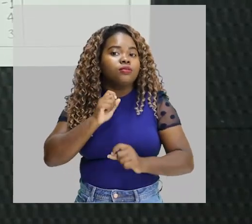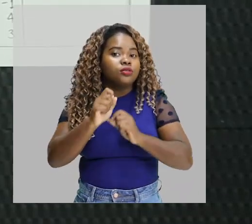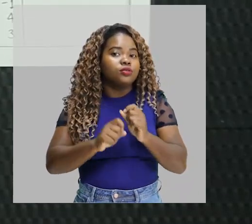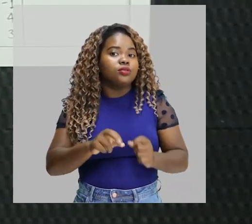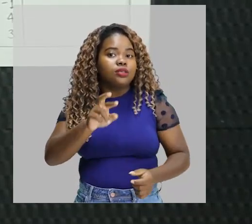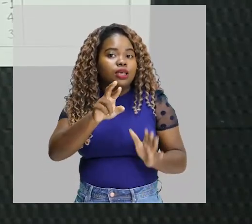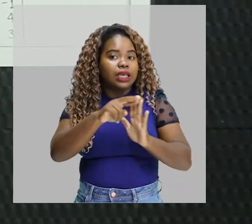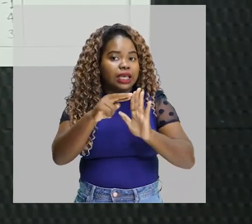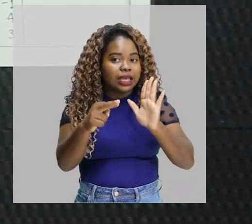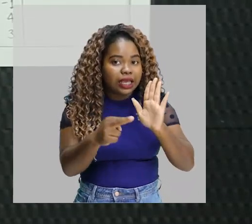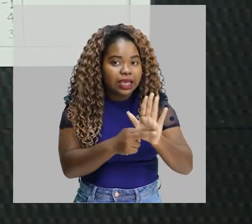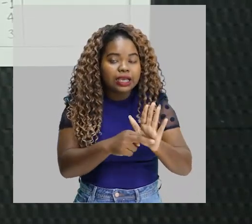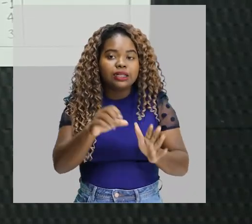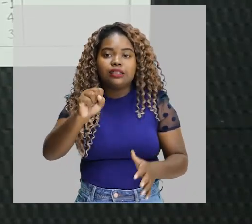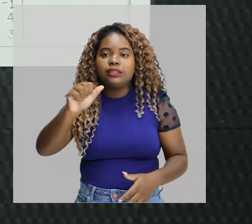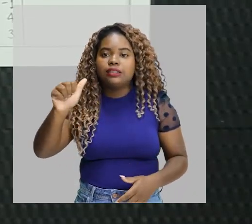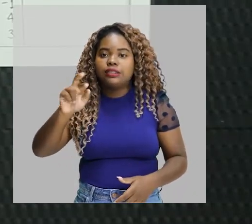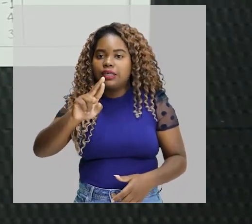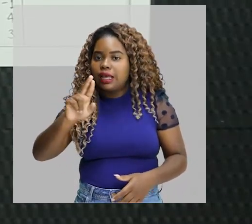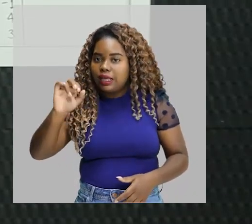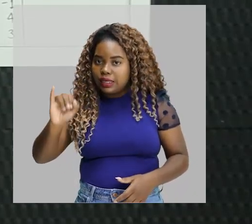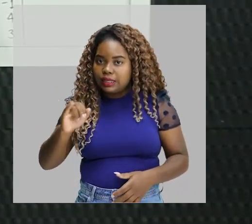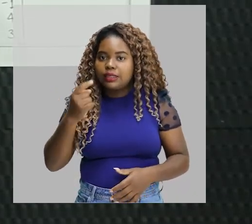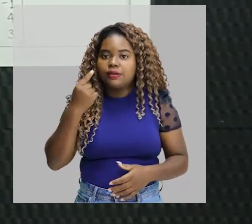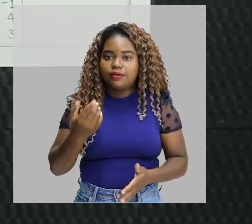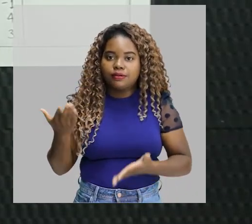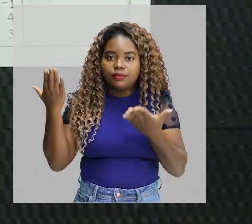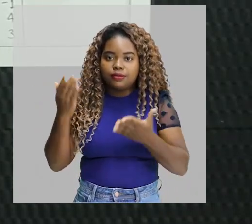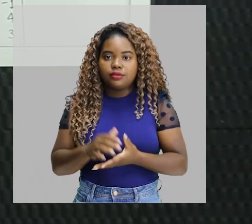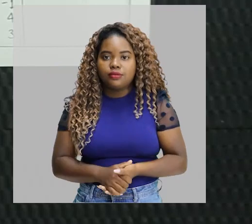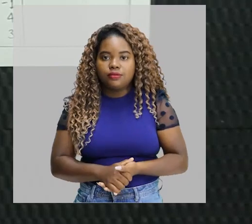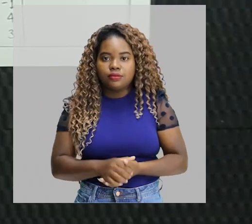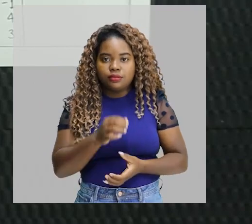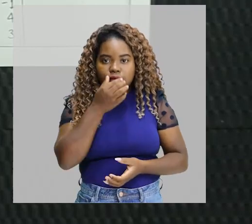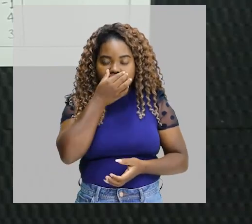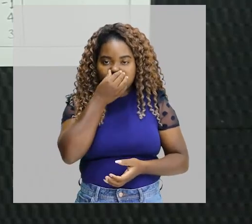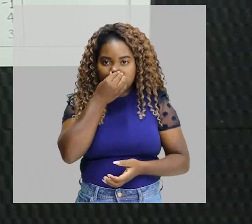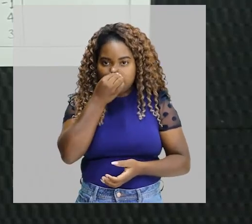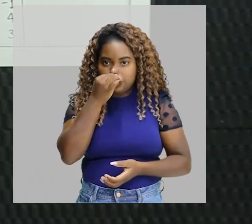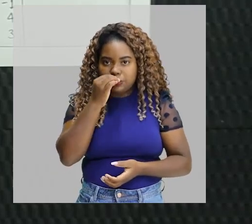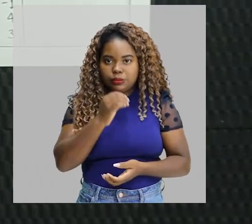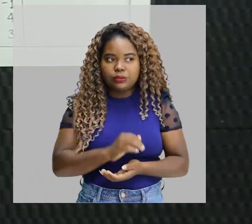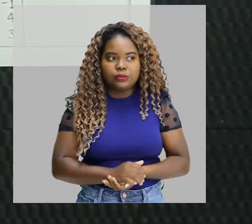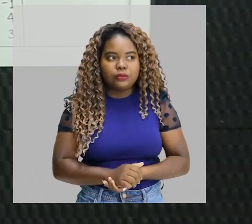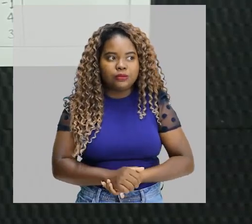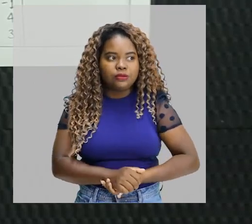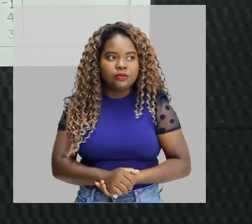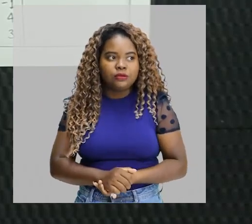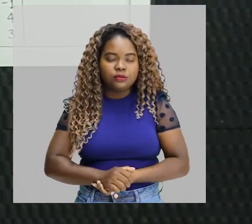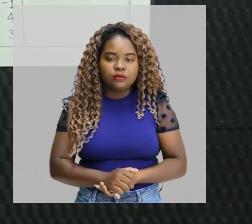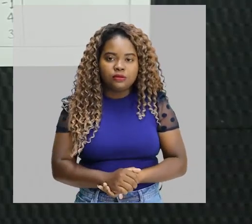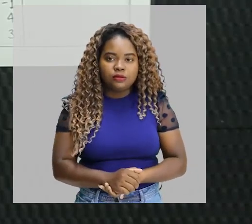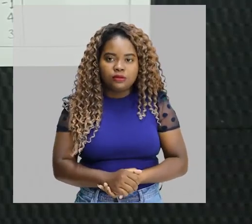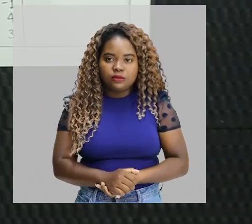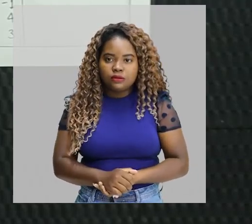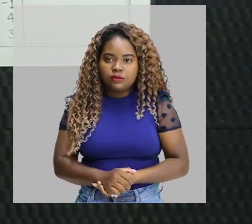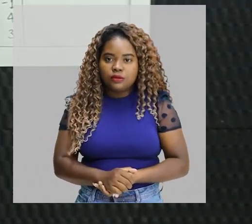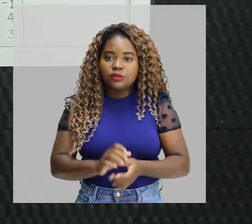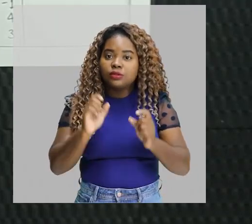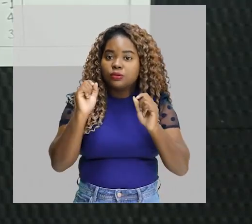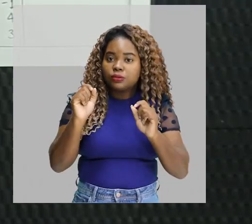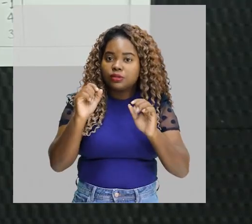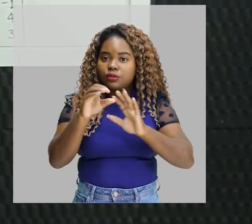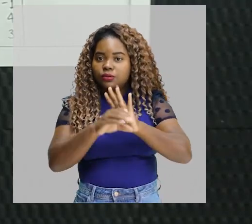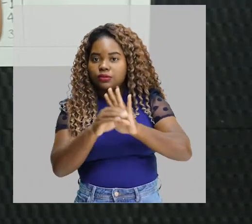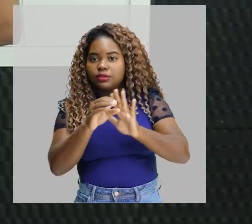ou regra de sair o determinante uma matriz de ordem 3 pode ser obtida por uma regra prática através